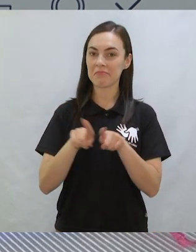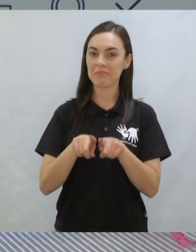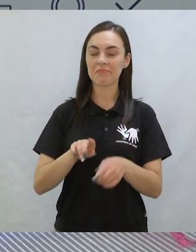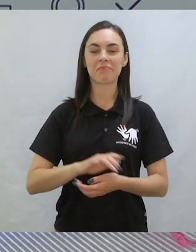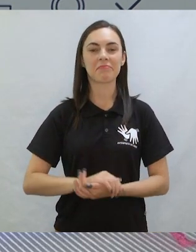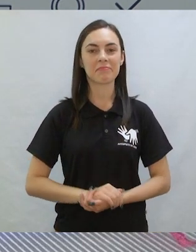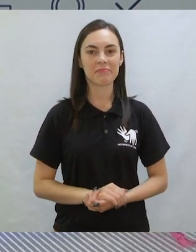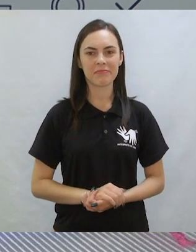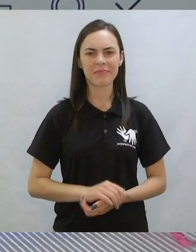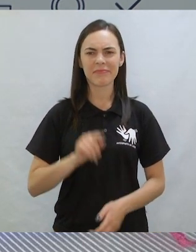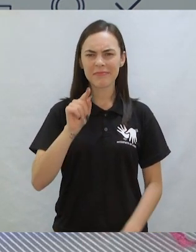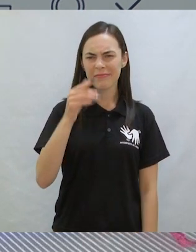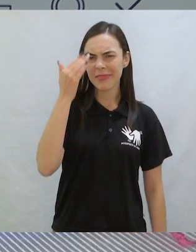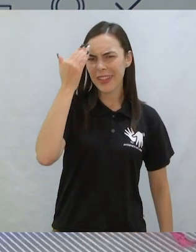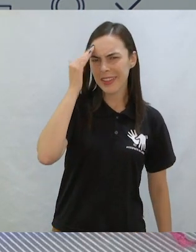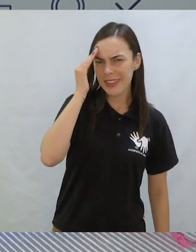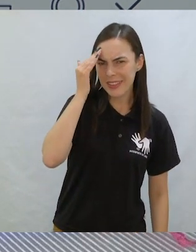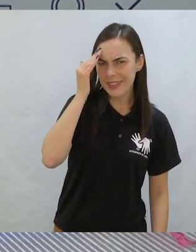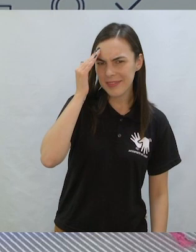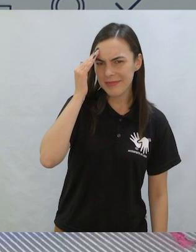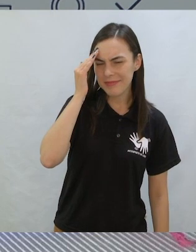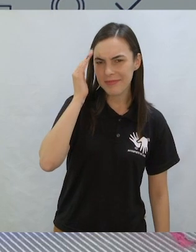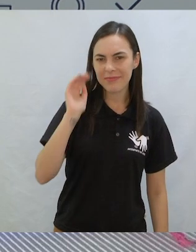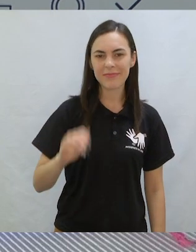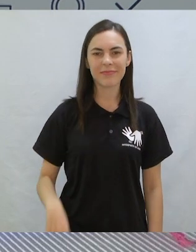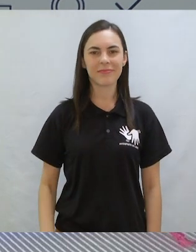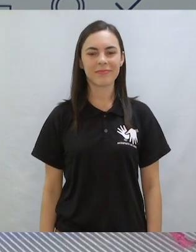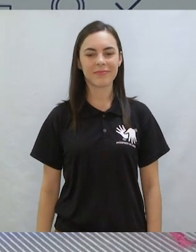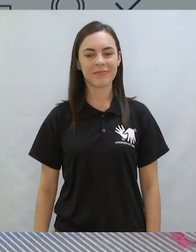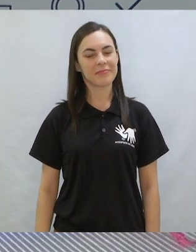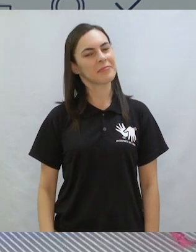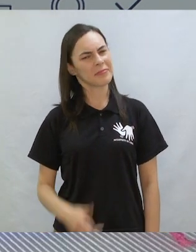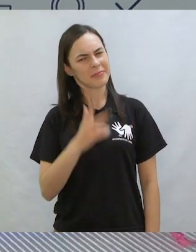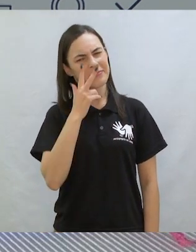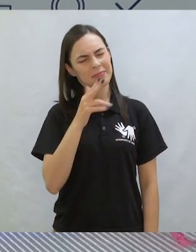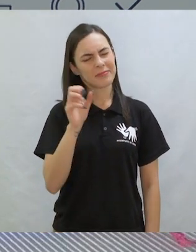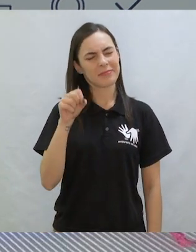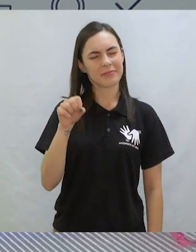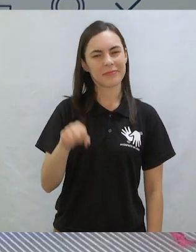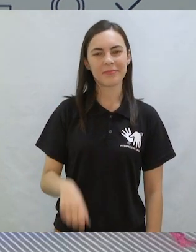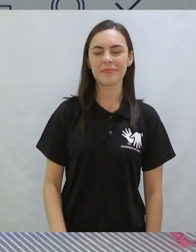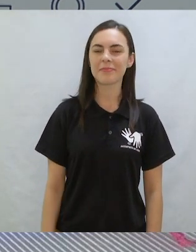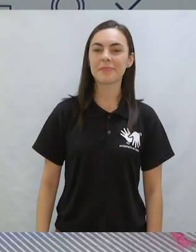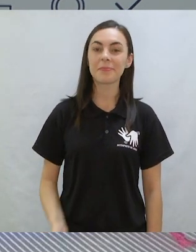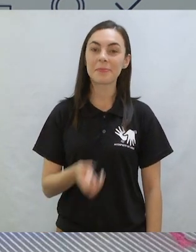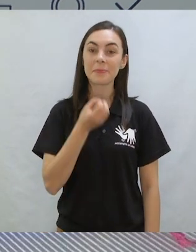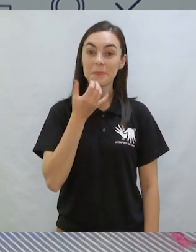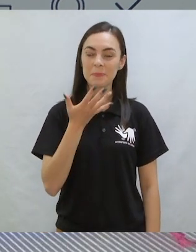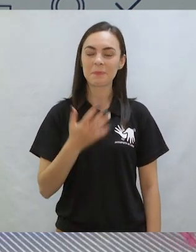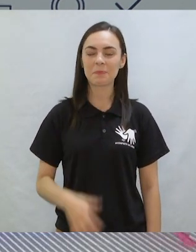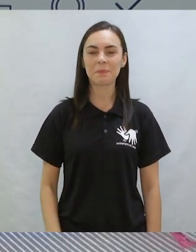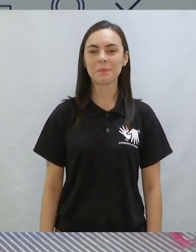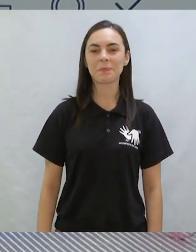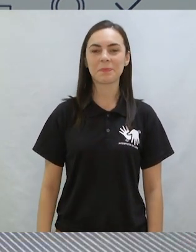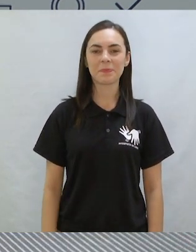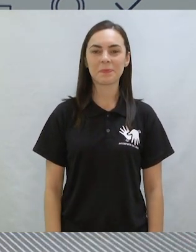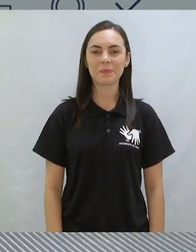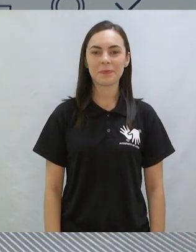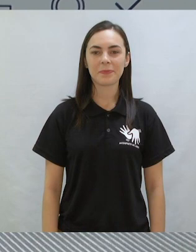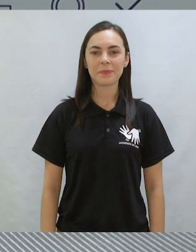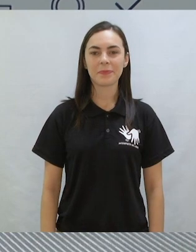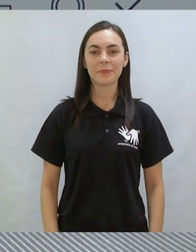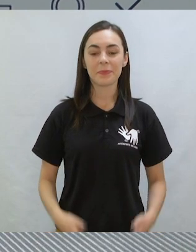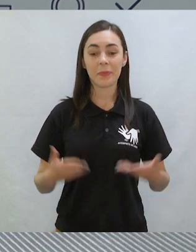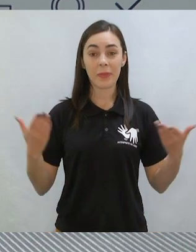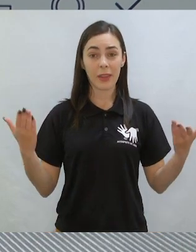voluntária, ok? Deu para entender a história? Ah, eu acredito que sim, né? Muito bem, então